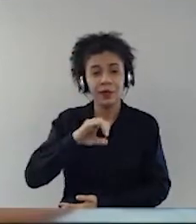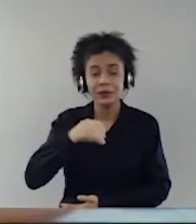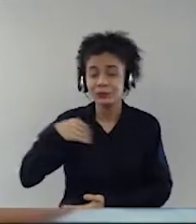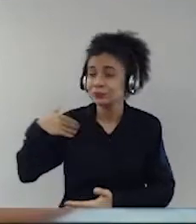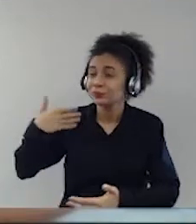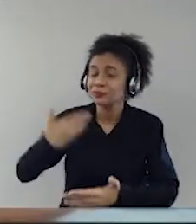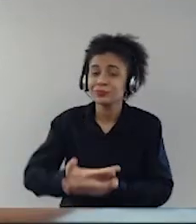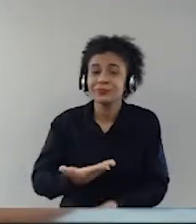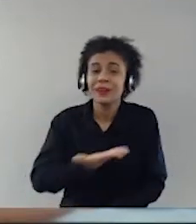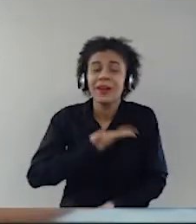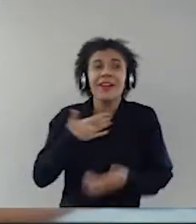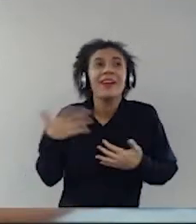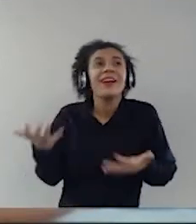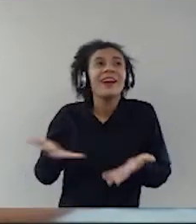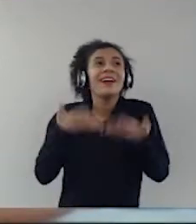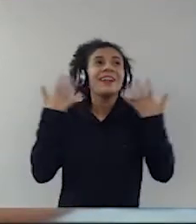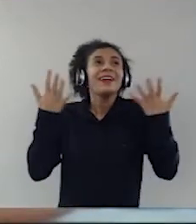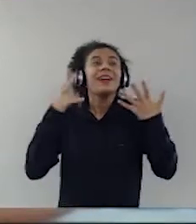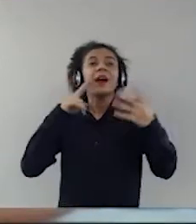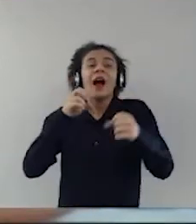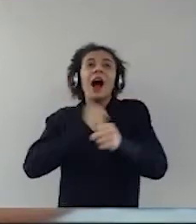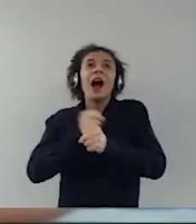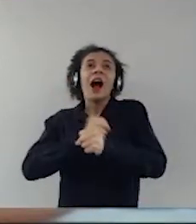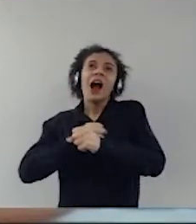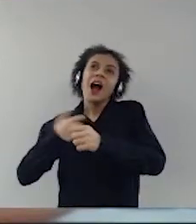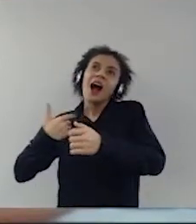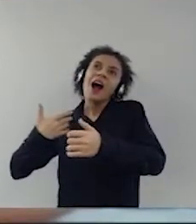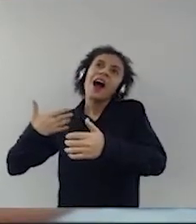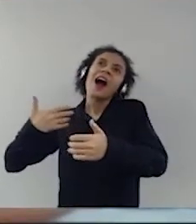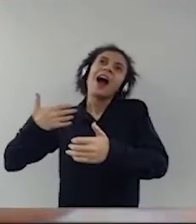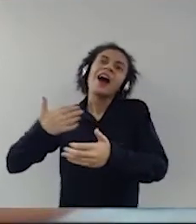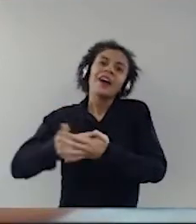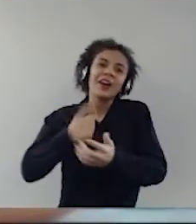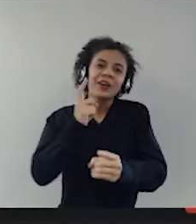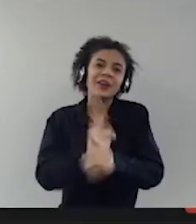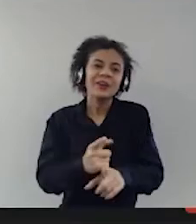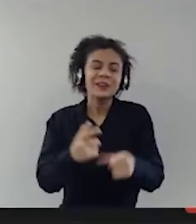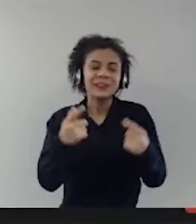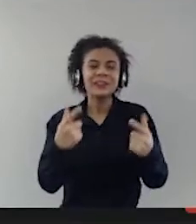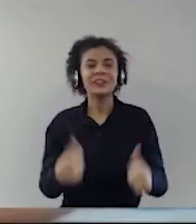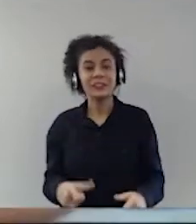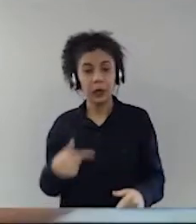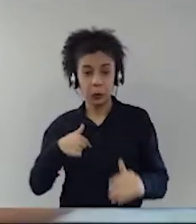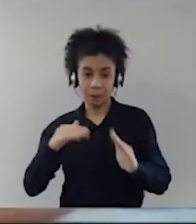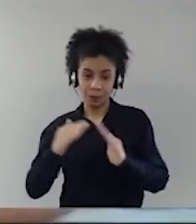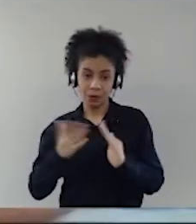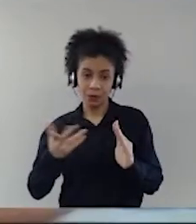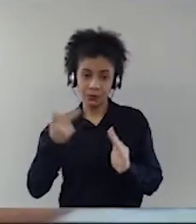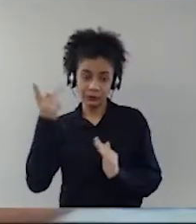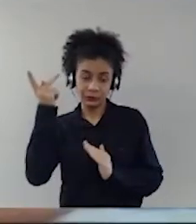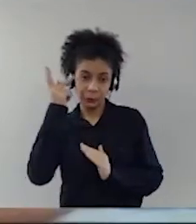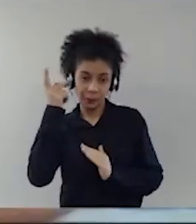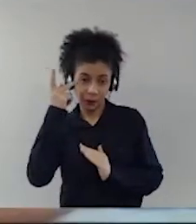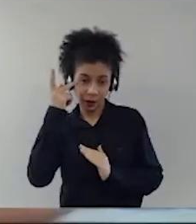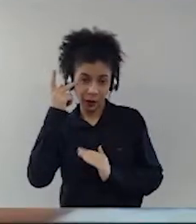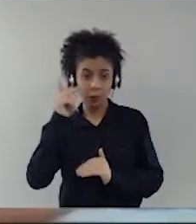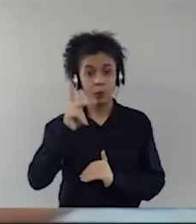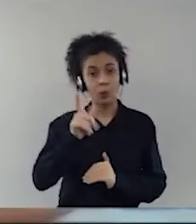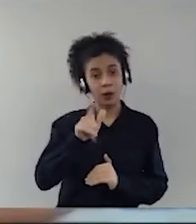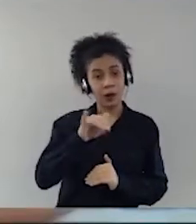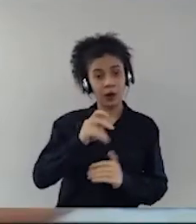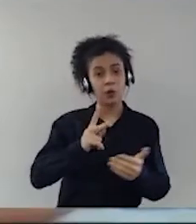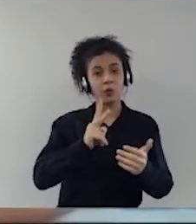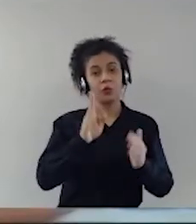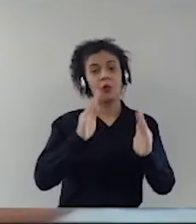alegria encontrar o doutor Hélio depois de muitos anos. Eu moro em São Paulo, né, e o Hélio continua